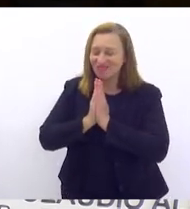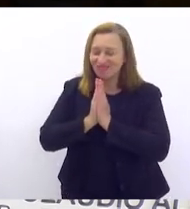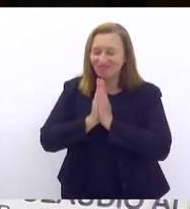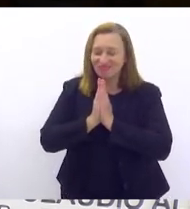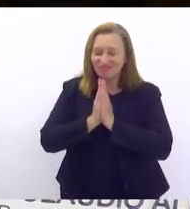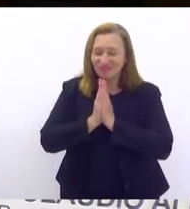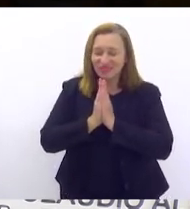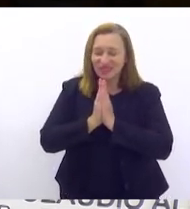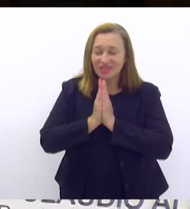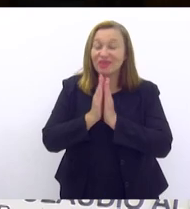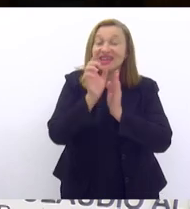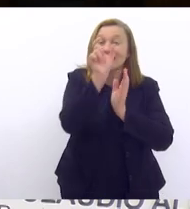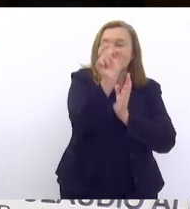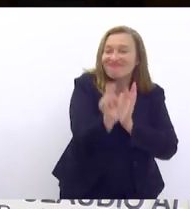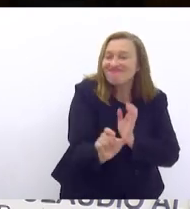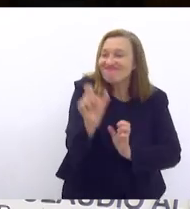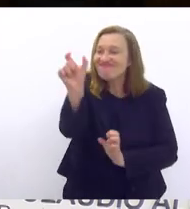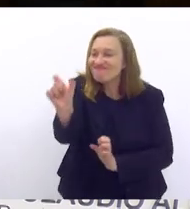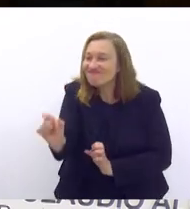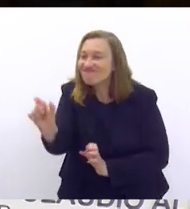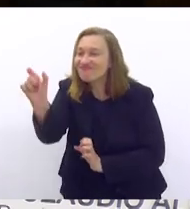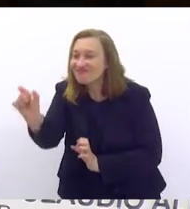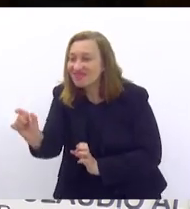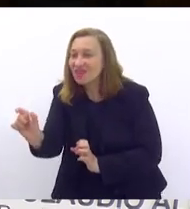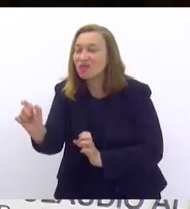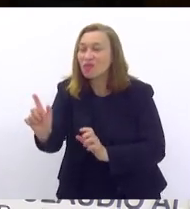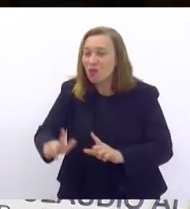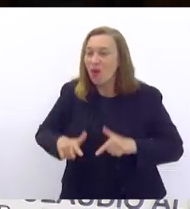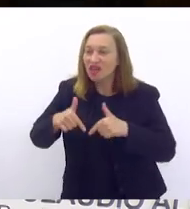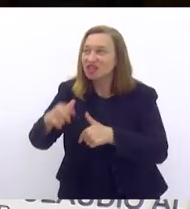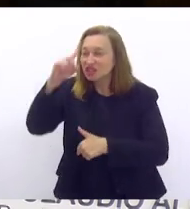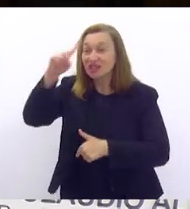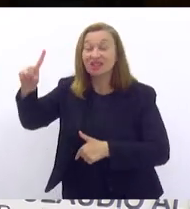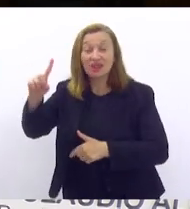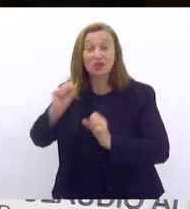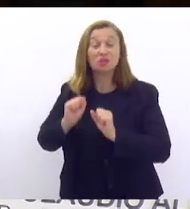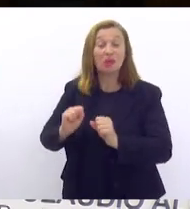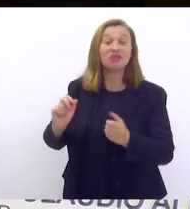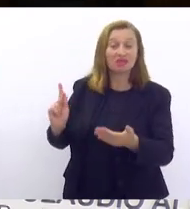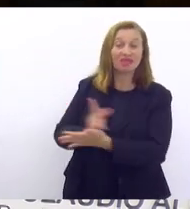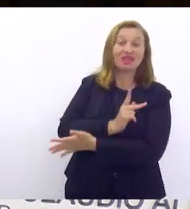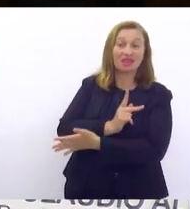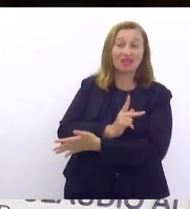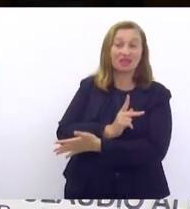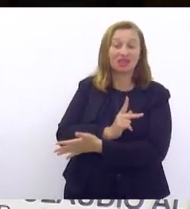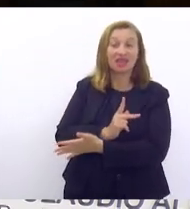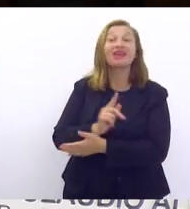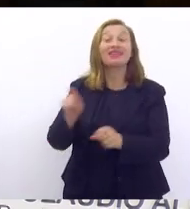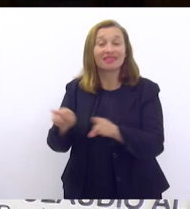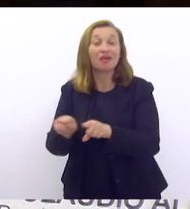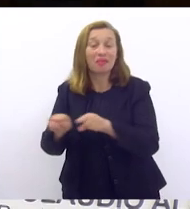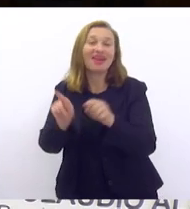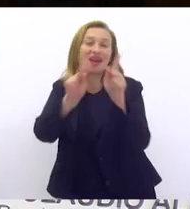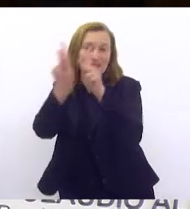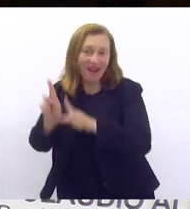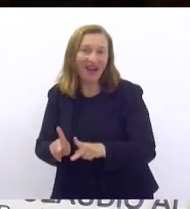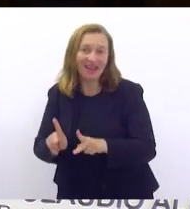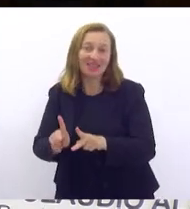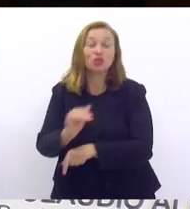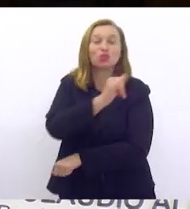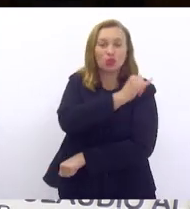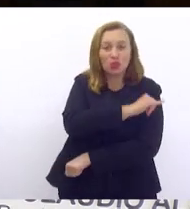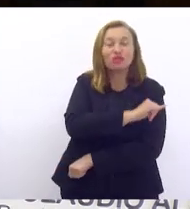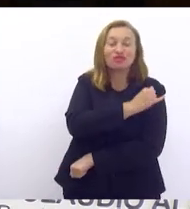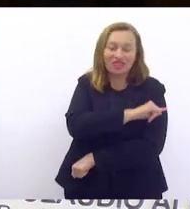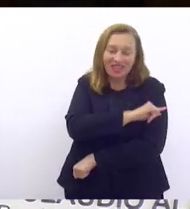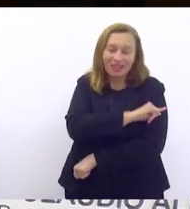a unidade possa acontecer. E com a unidade, a paz. O Rio de